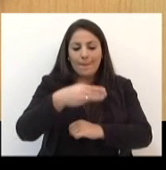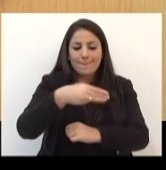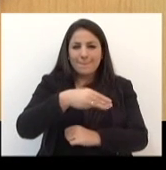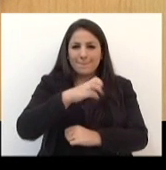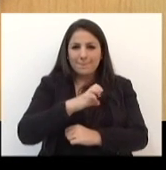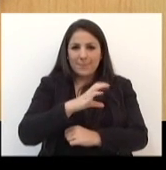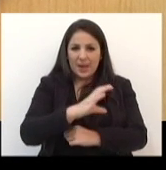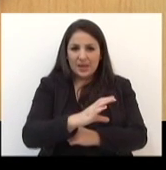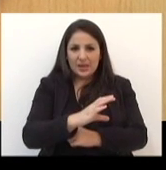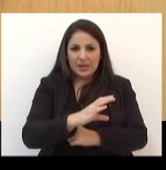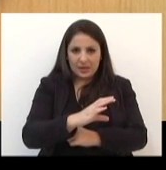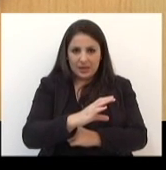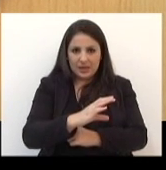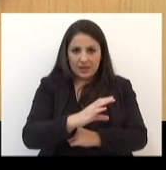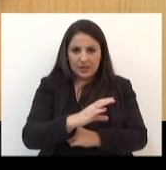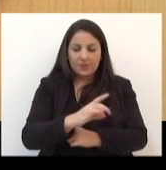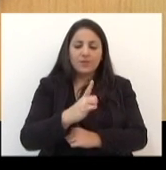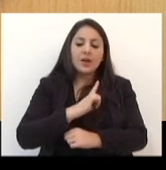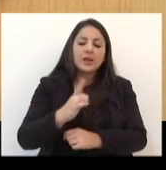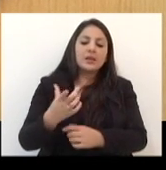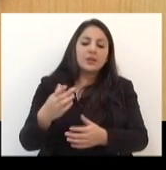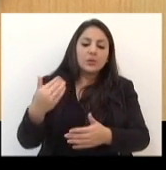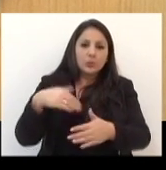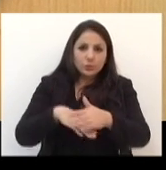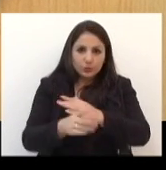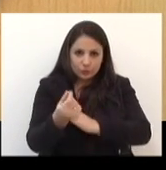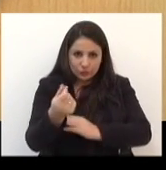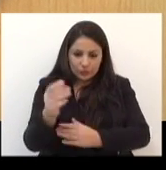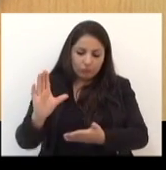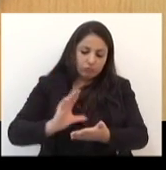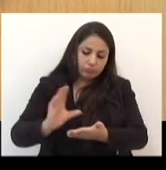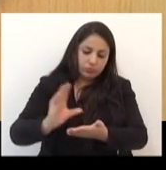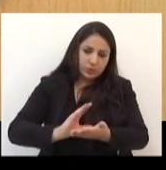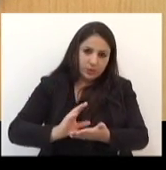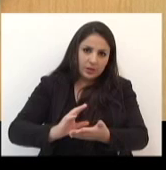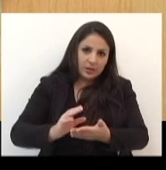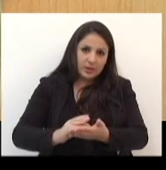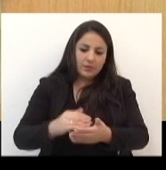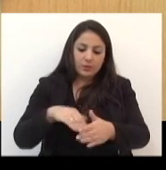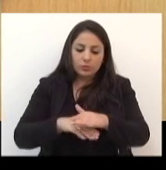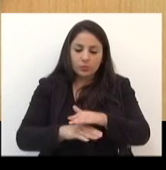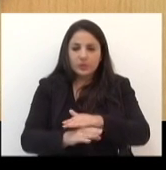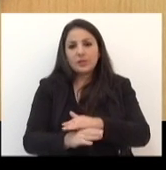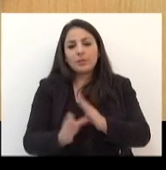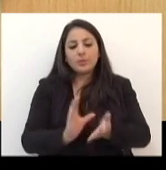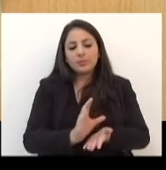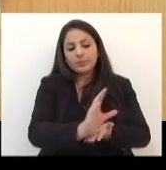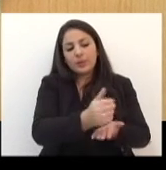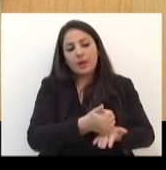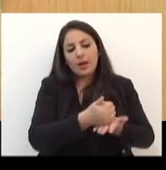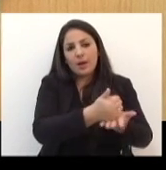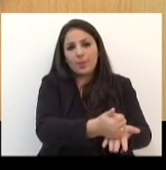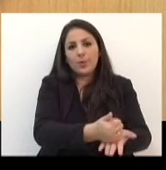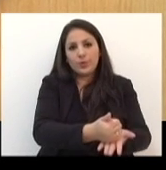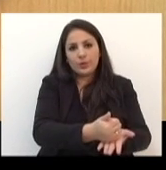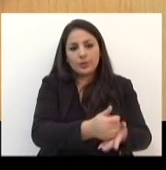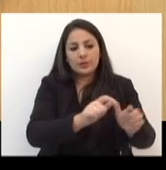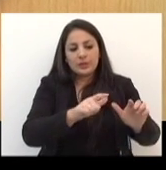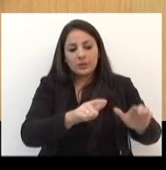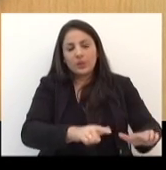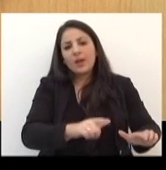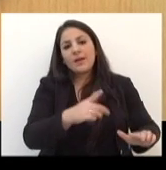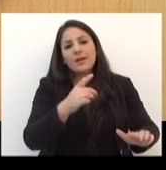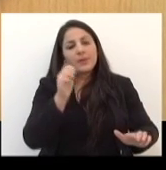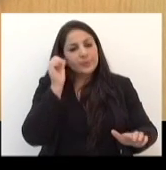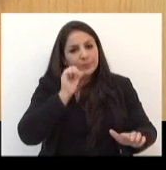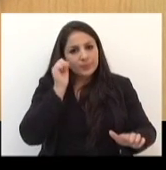arrecadar recursos para melhorar o sistema de atendimento da Casa de Apoio da Liga Feminina. Atualmente,